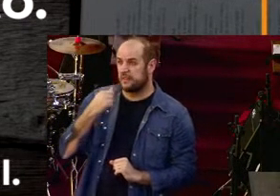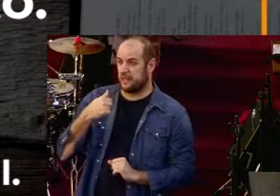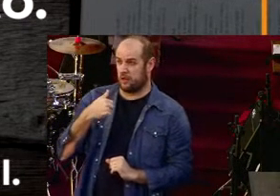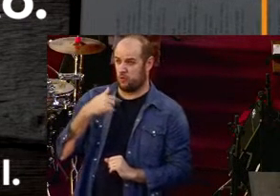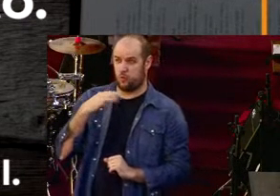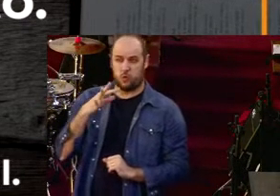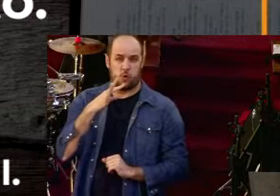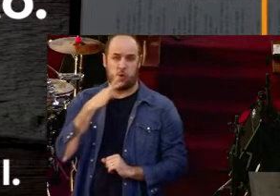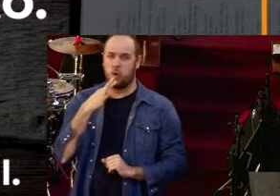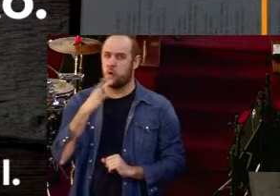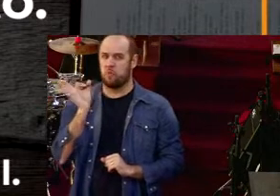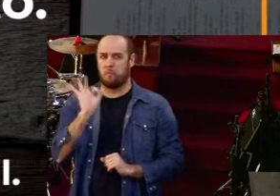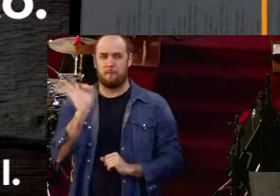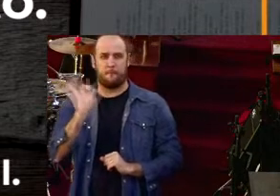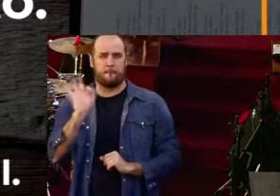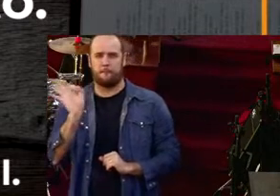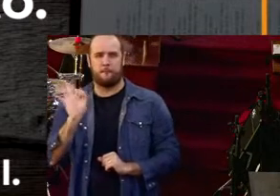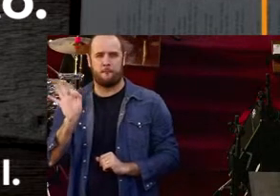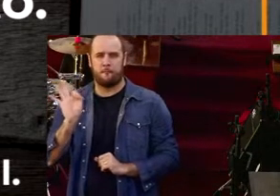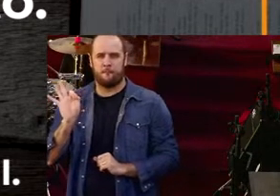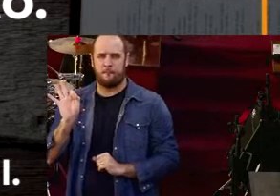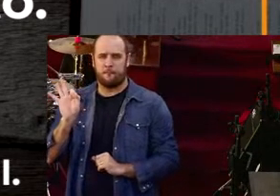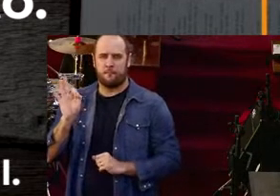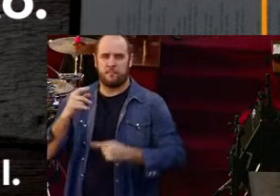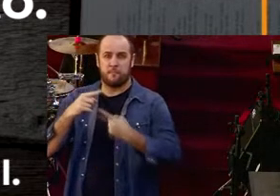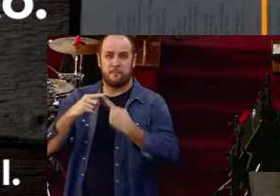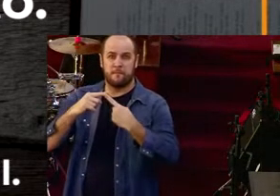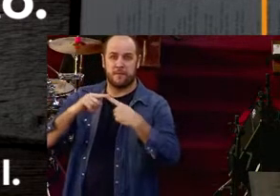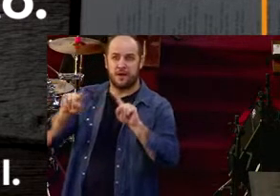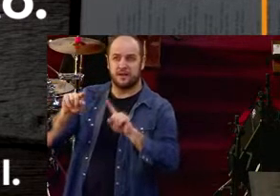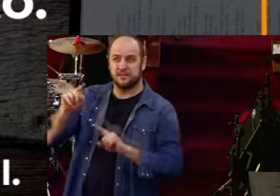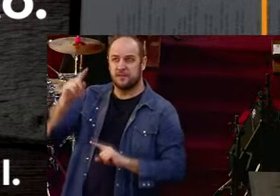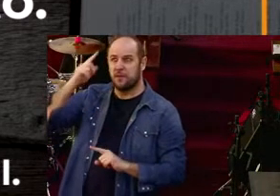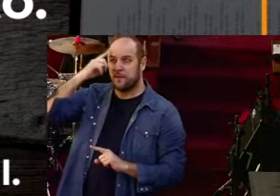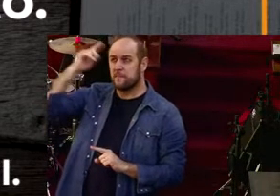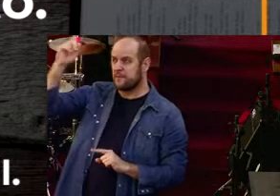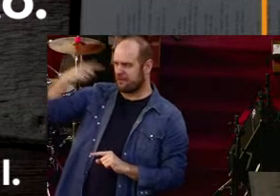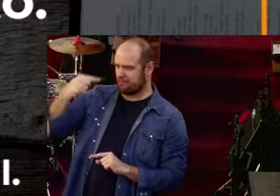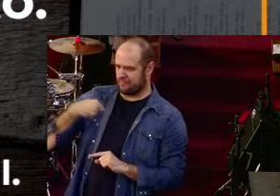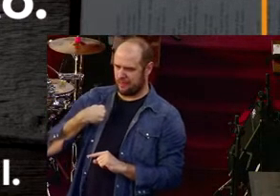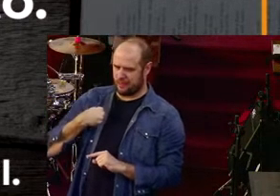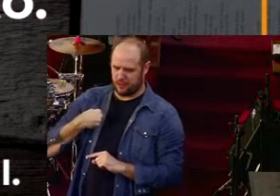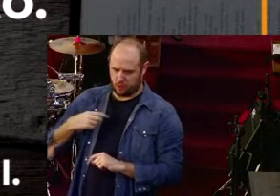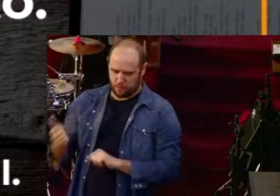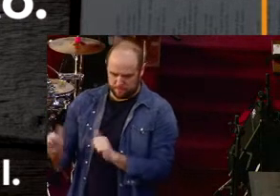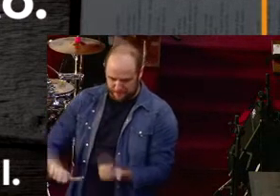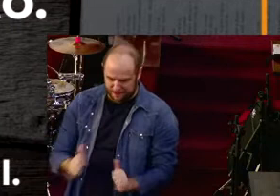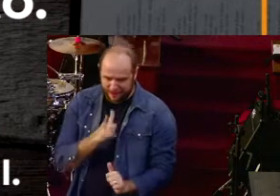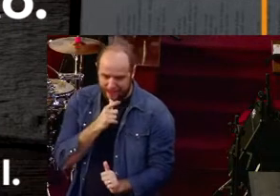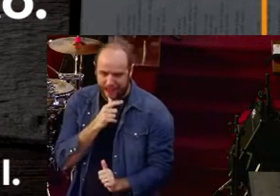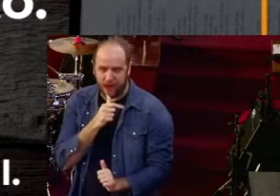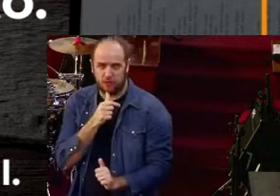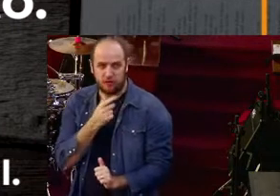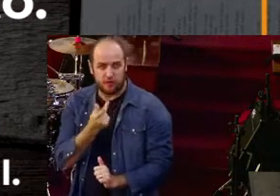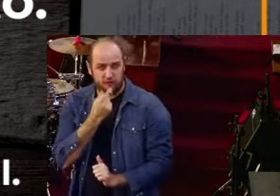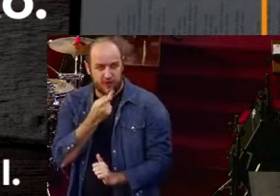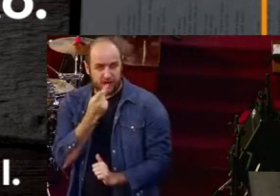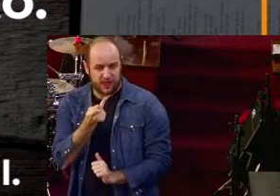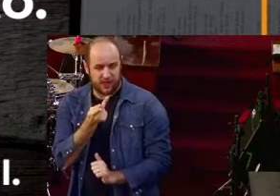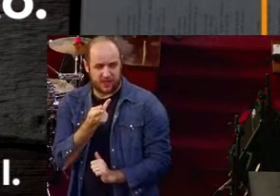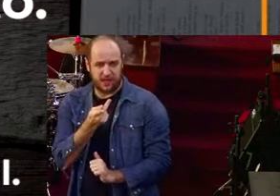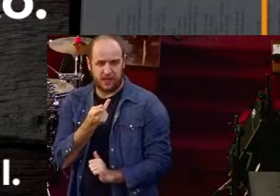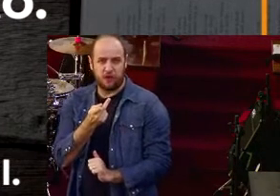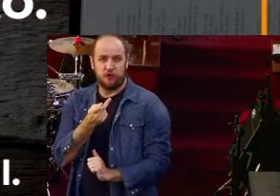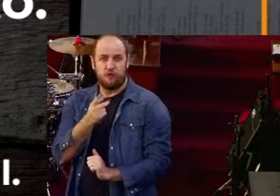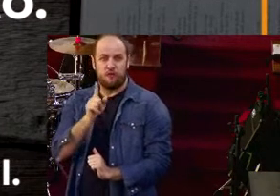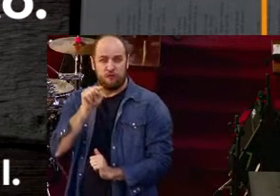conhecia. Aquele, porém, que me enviou a batizar com água, me disse: aquele sobre quem